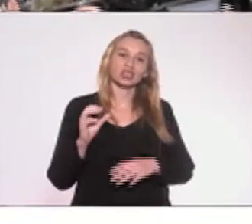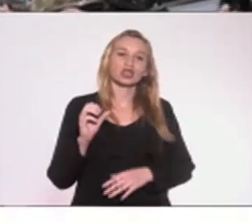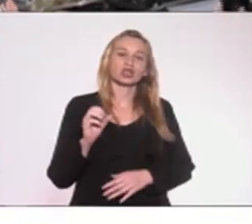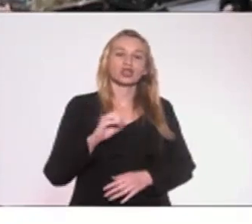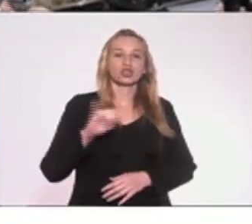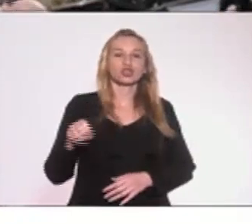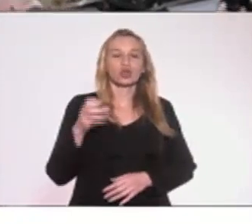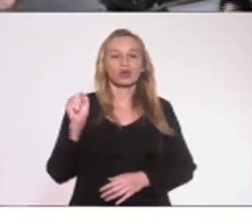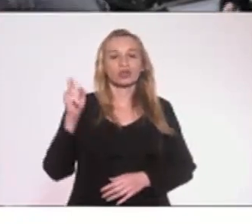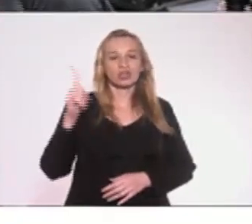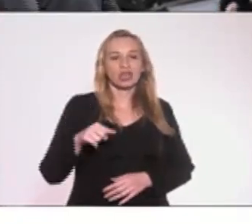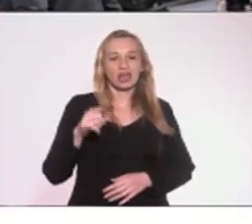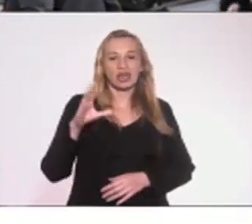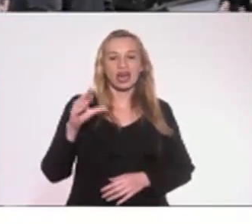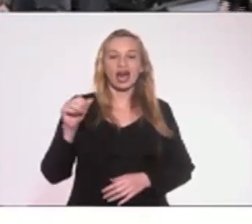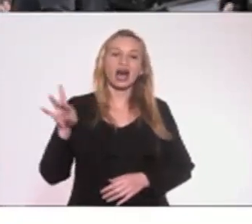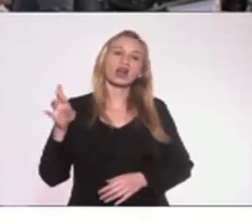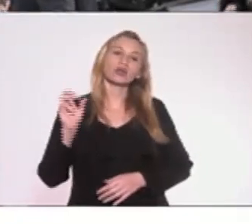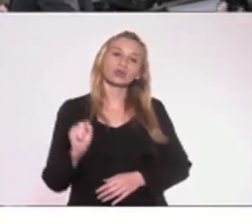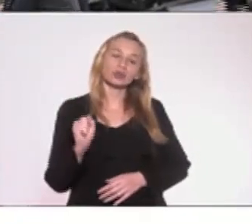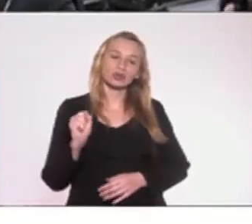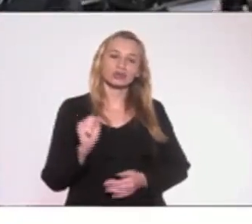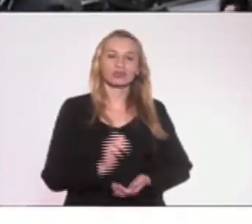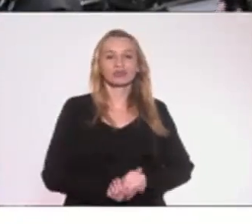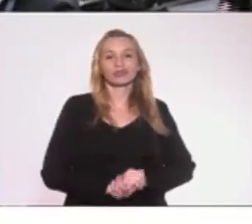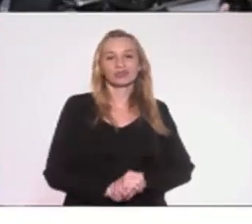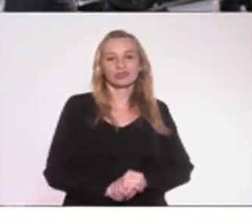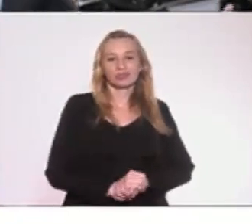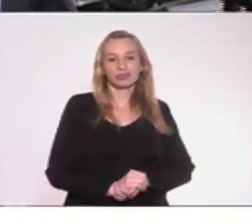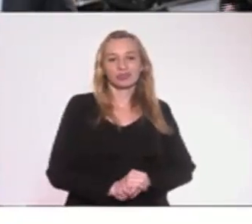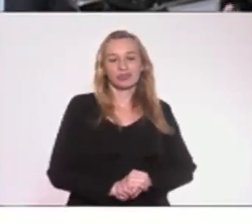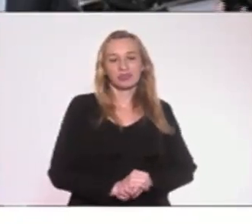José Carlos Pereira Guimarães,